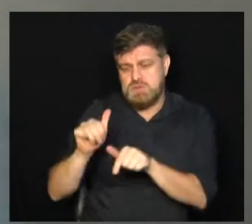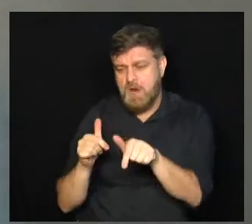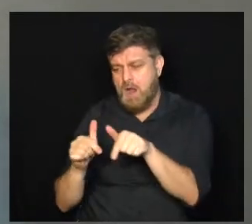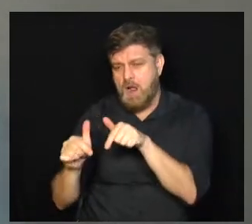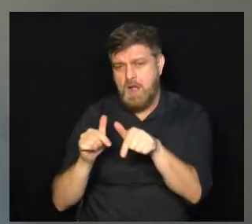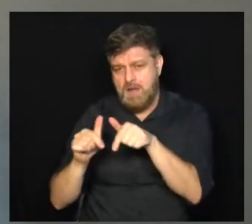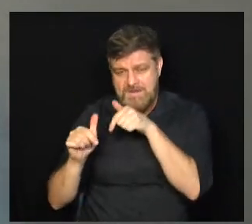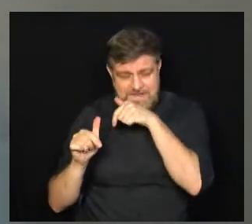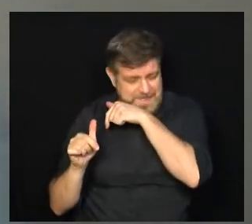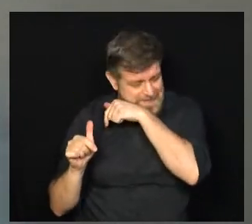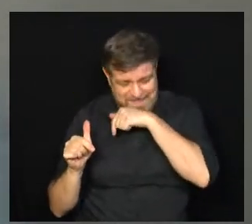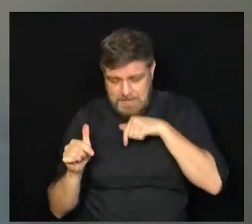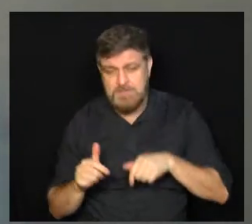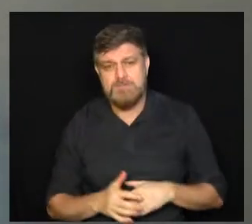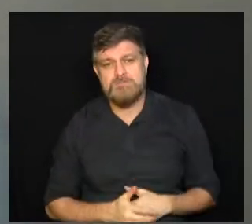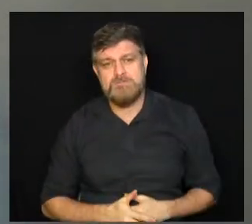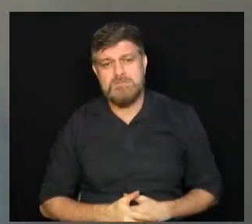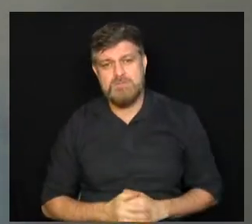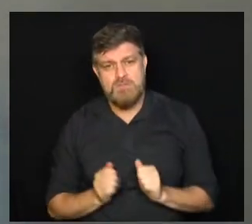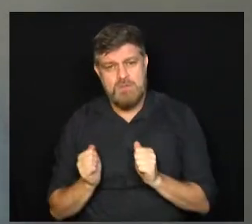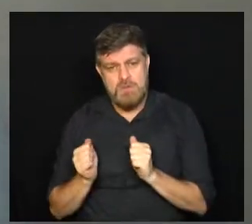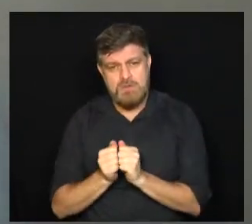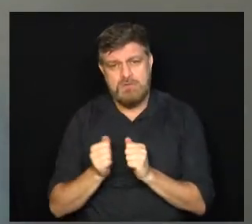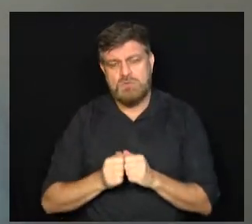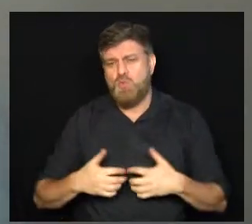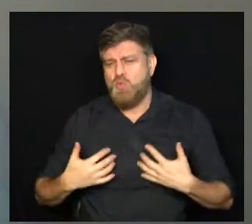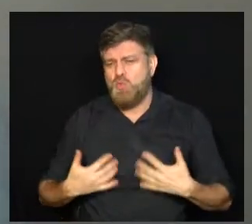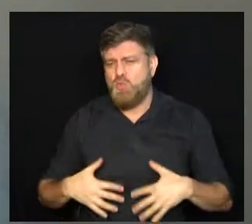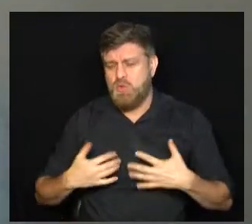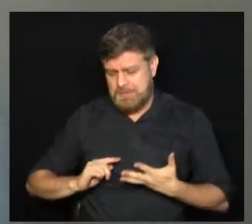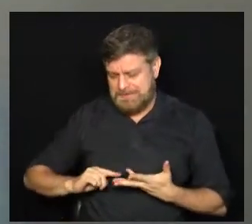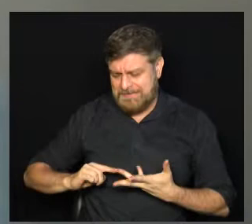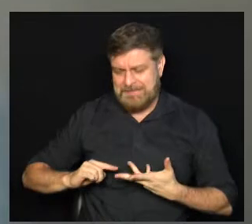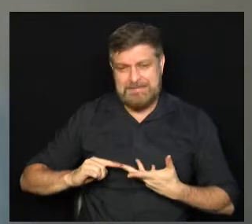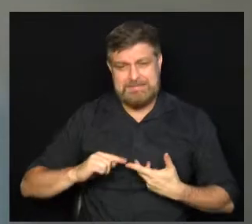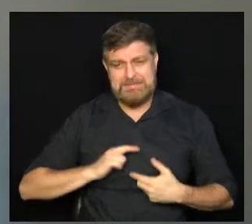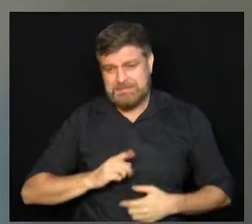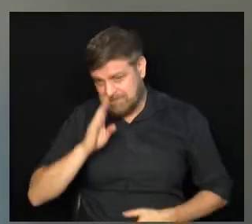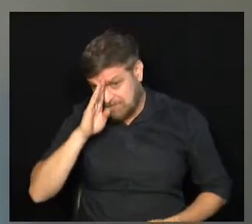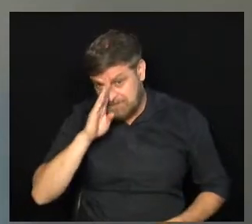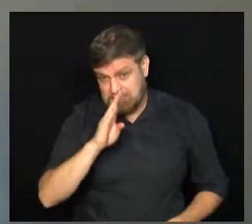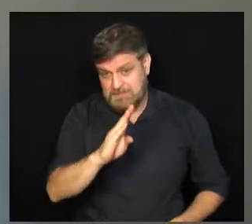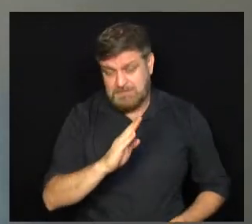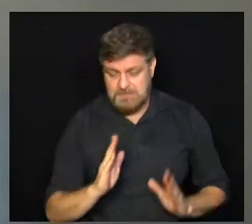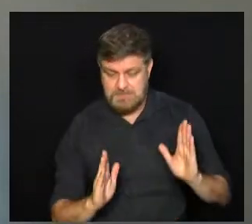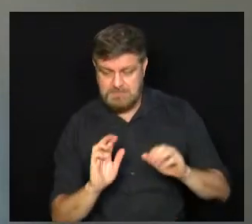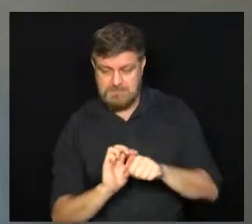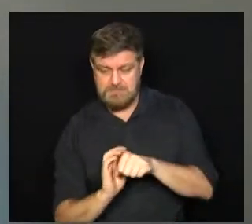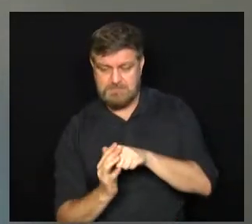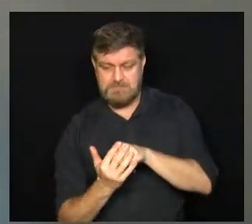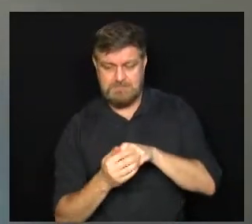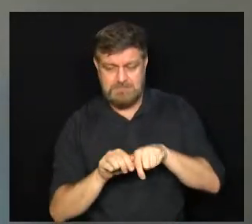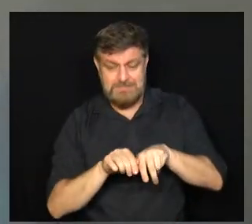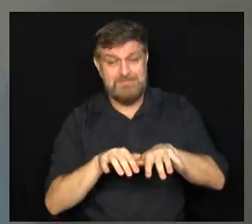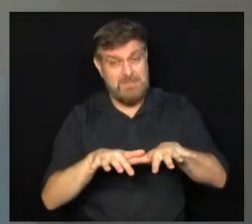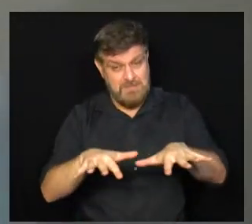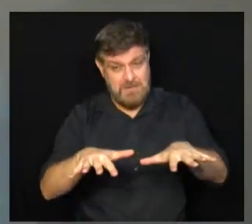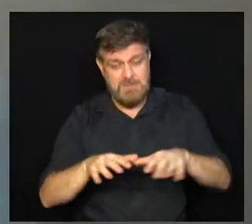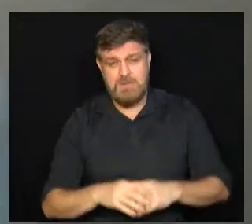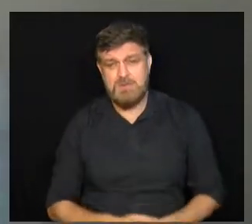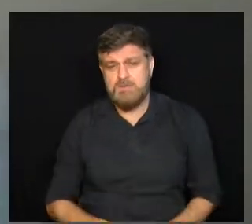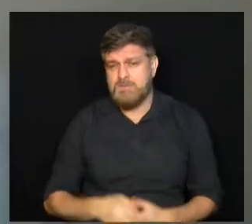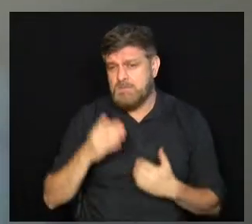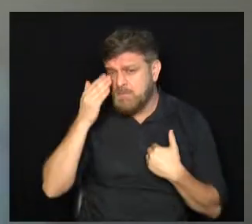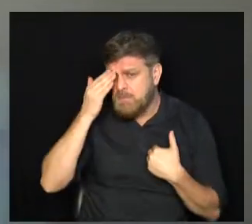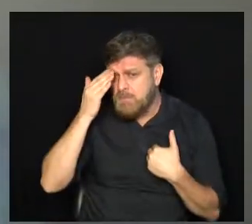na aeronáutica com tantas, né, e principalmente agora nessa pandemia toda, né? Muito